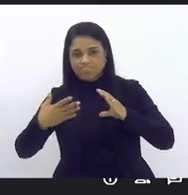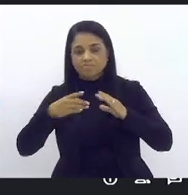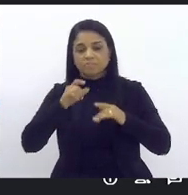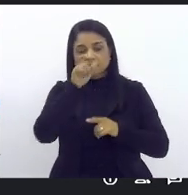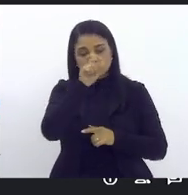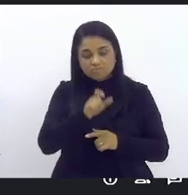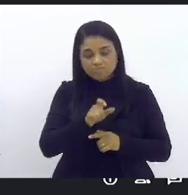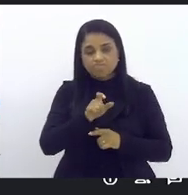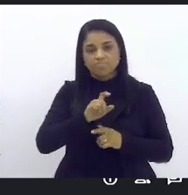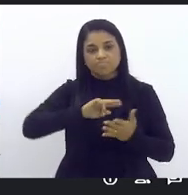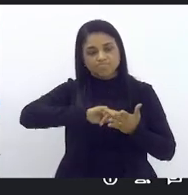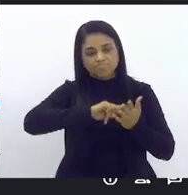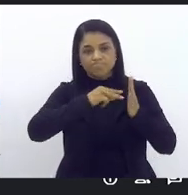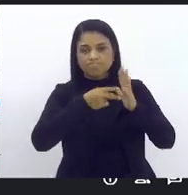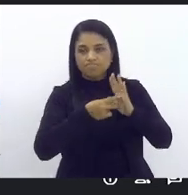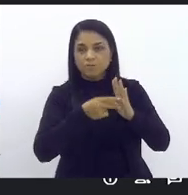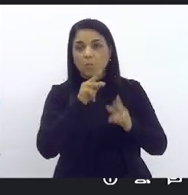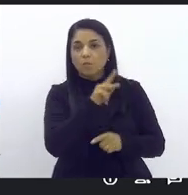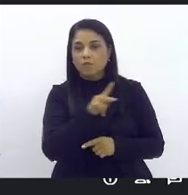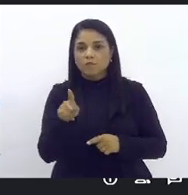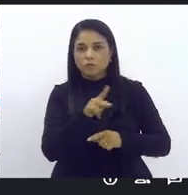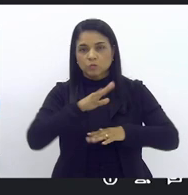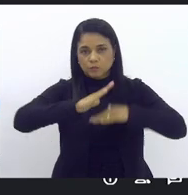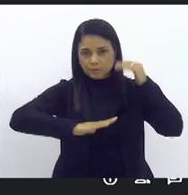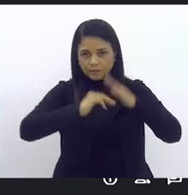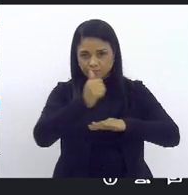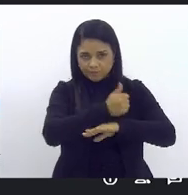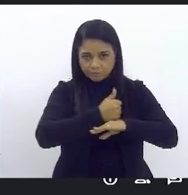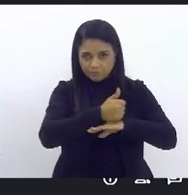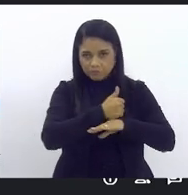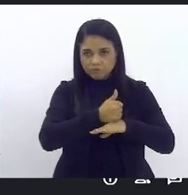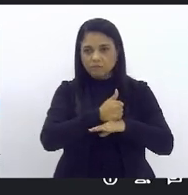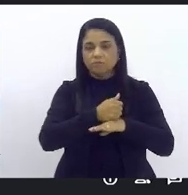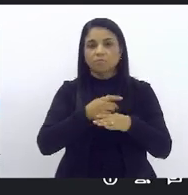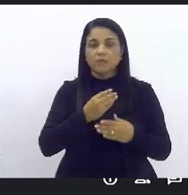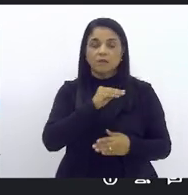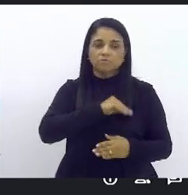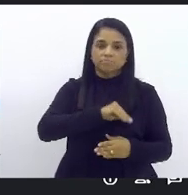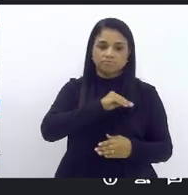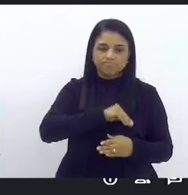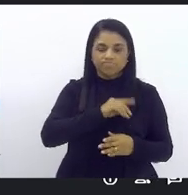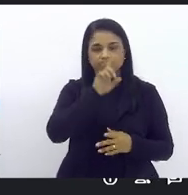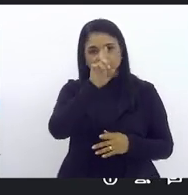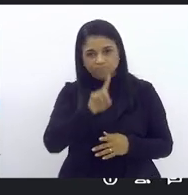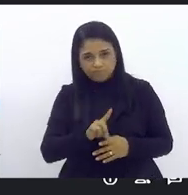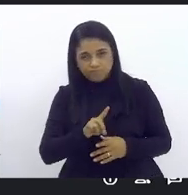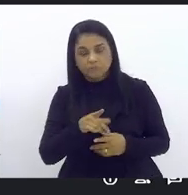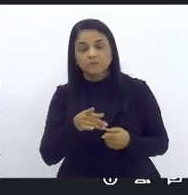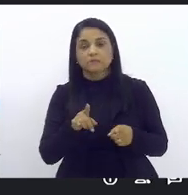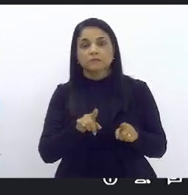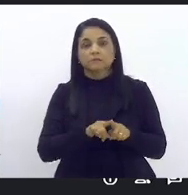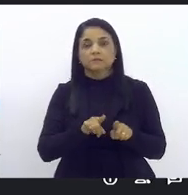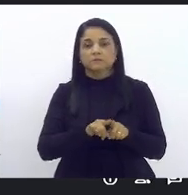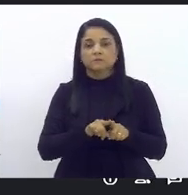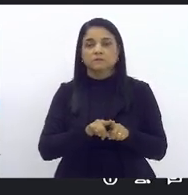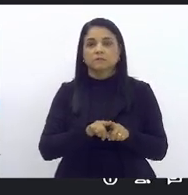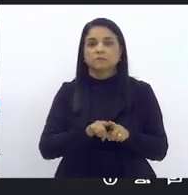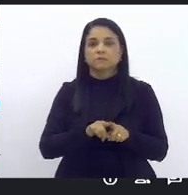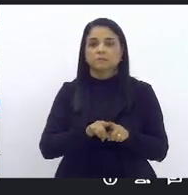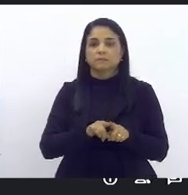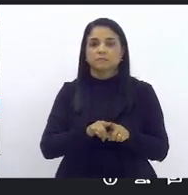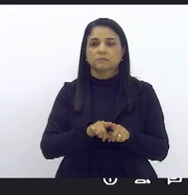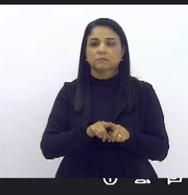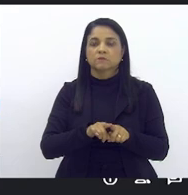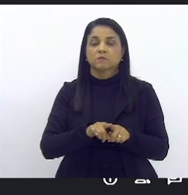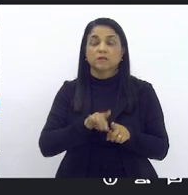definem como um profissional, né? Desde remuneração condigna, eu falo da